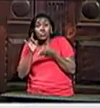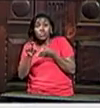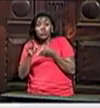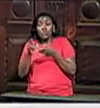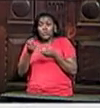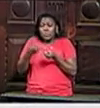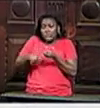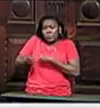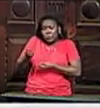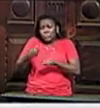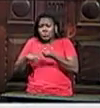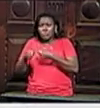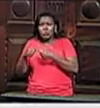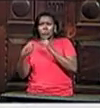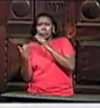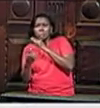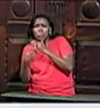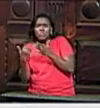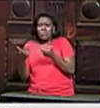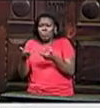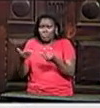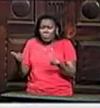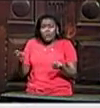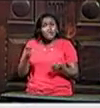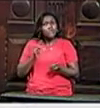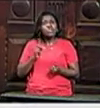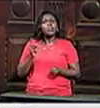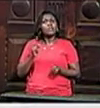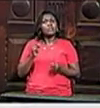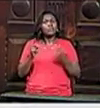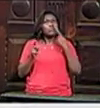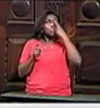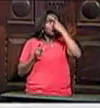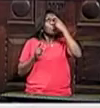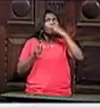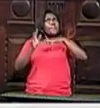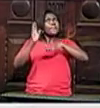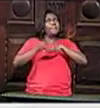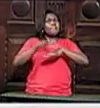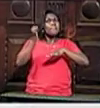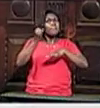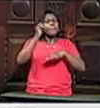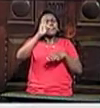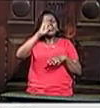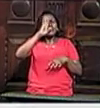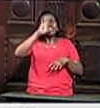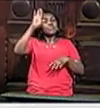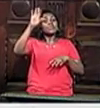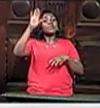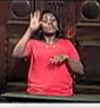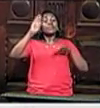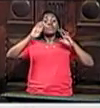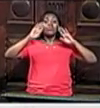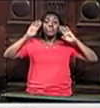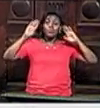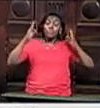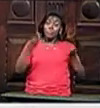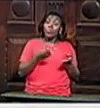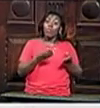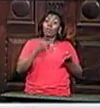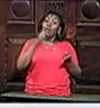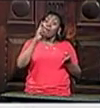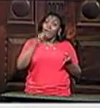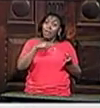negócios nos grandes empreendimentos e que reconheça que o grande empreendimento grande patrimônio o grande enfoque eixo de uma cidade